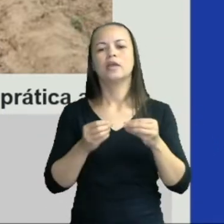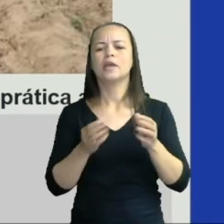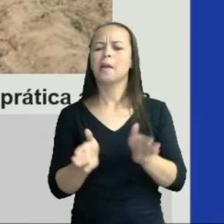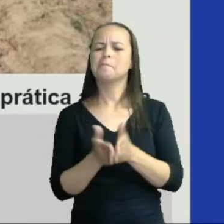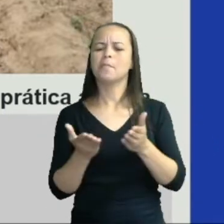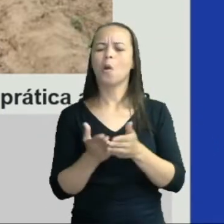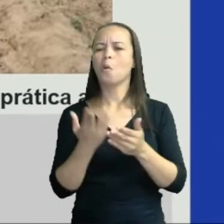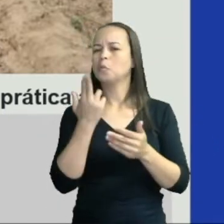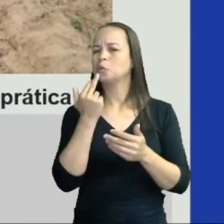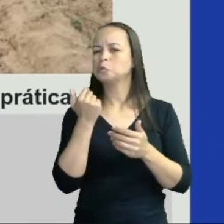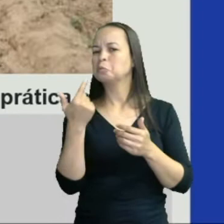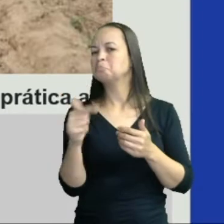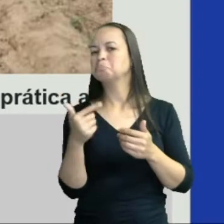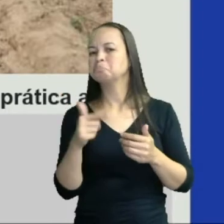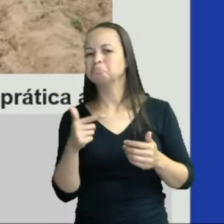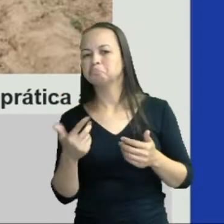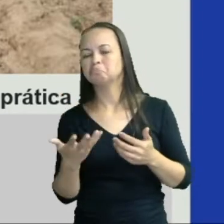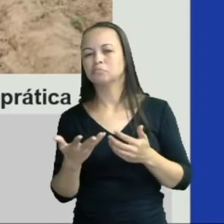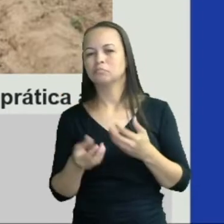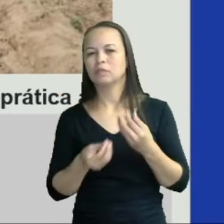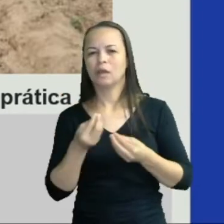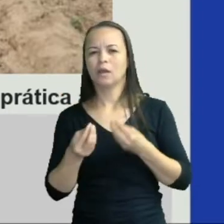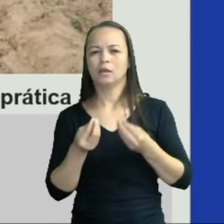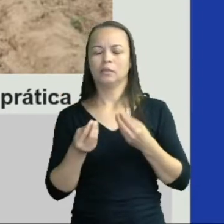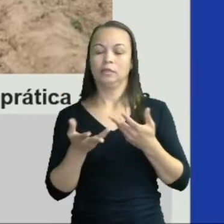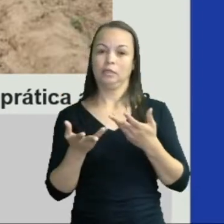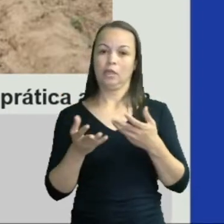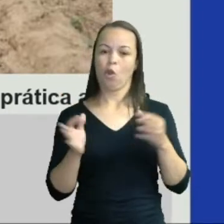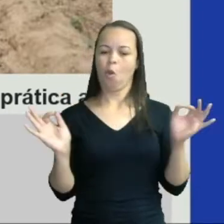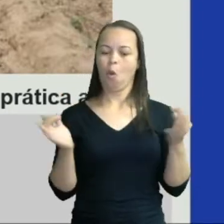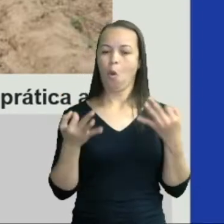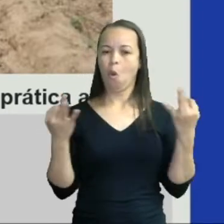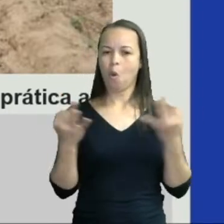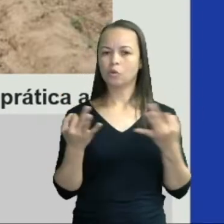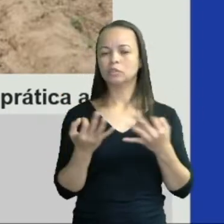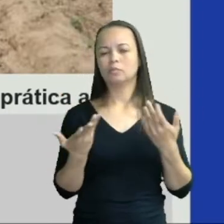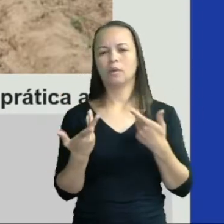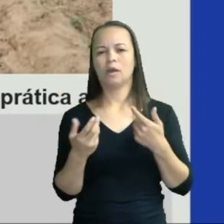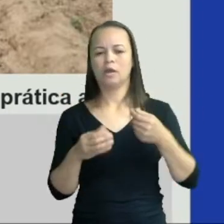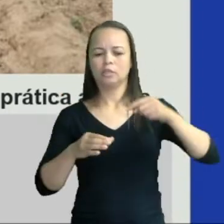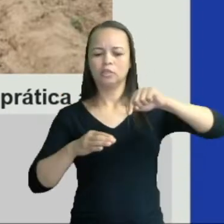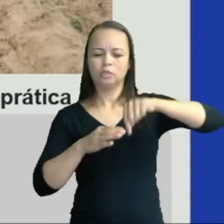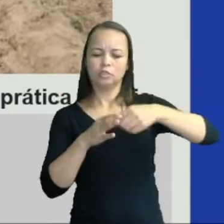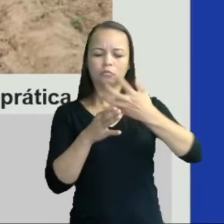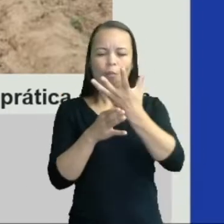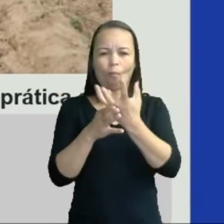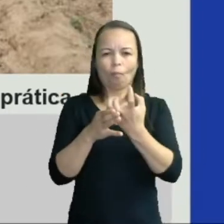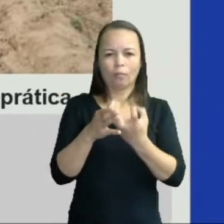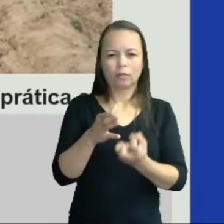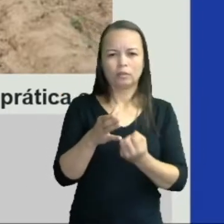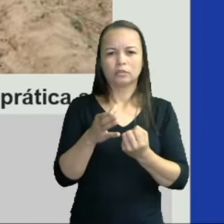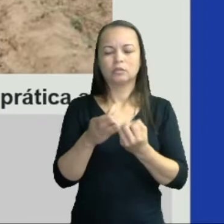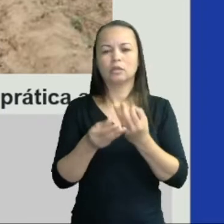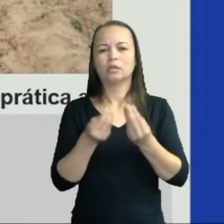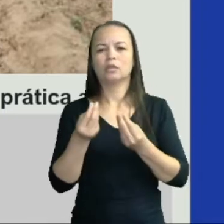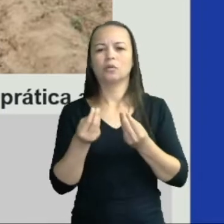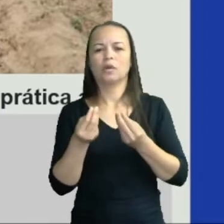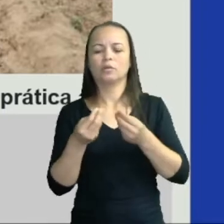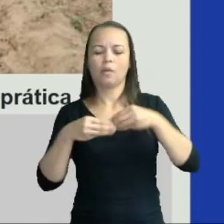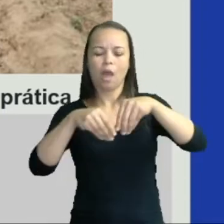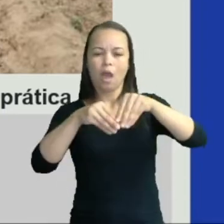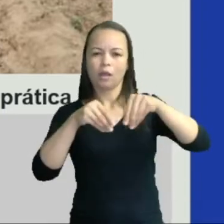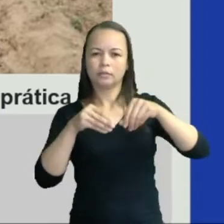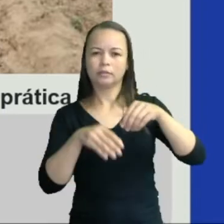em nutrientes. É considerado um solo de ótima infiltração, sendo composto em grande parte por